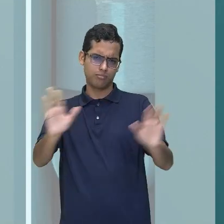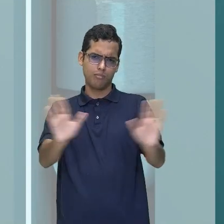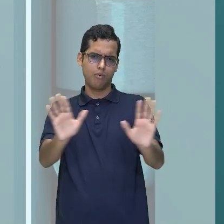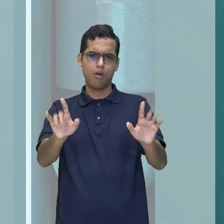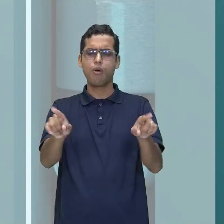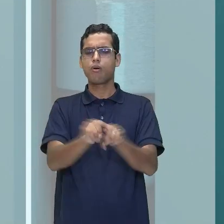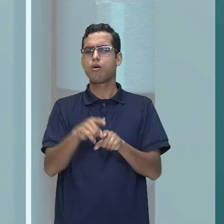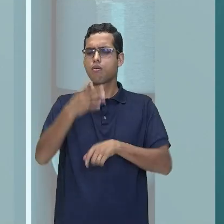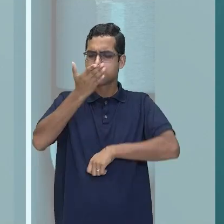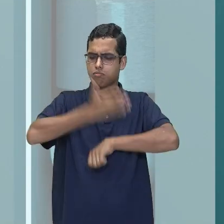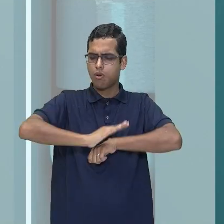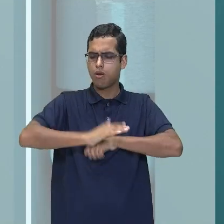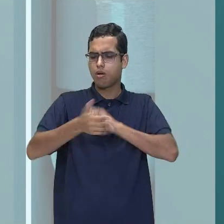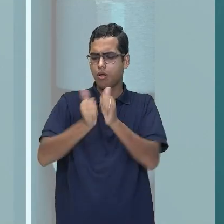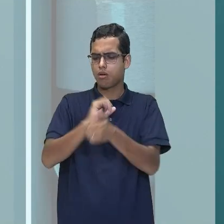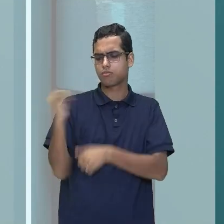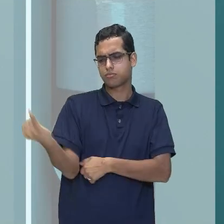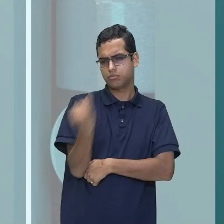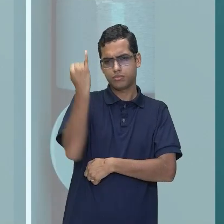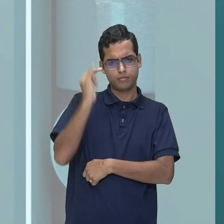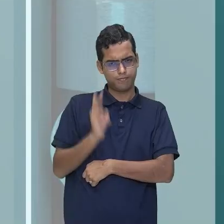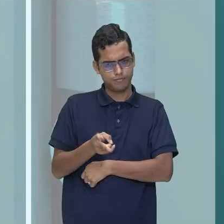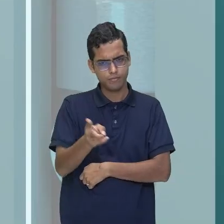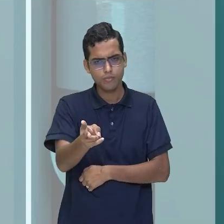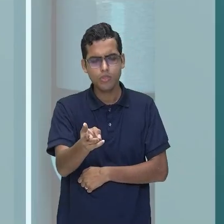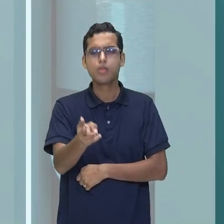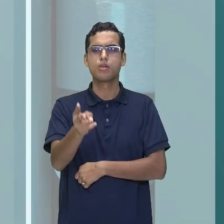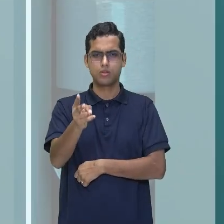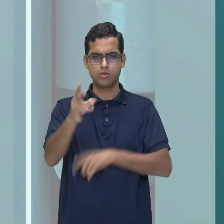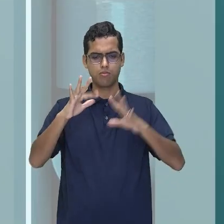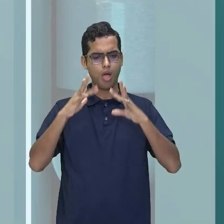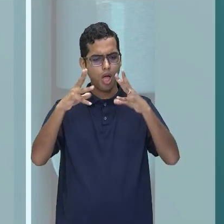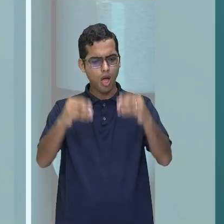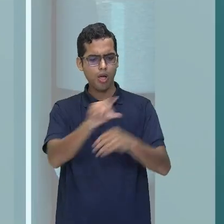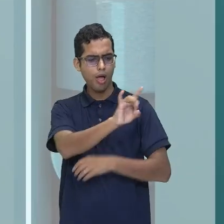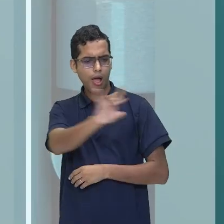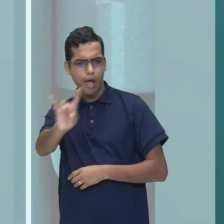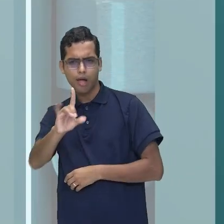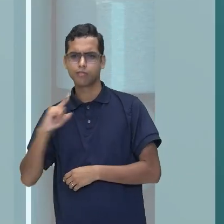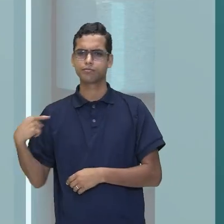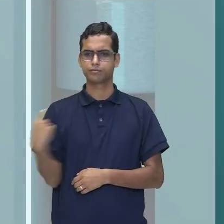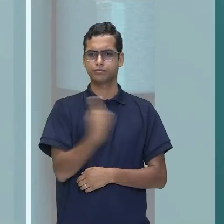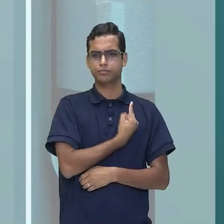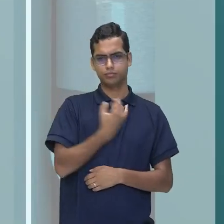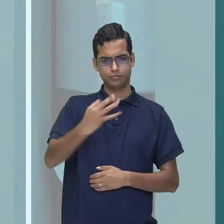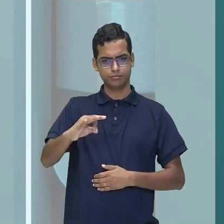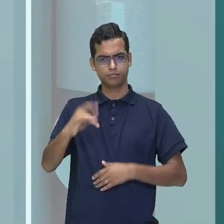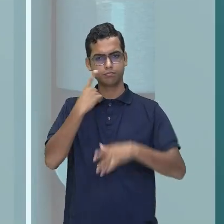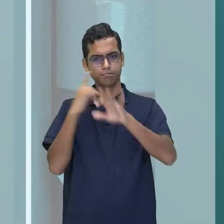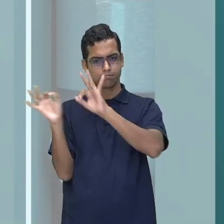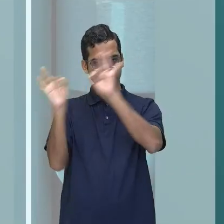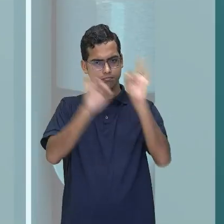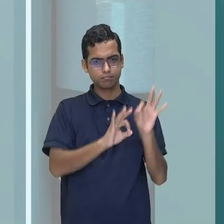A prática do esporte é essencial para todos nós, tá? E agora a gente vai passar para